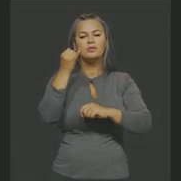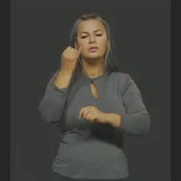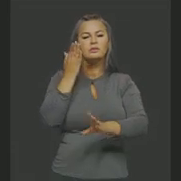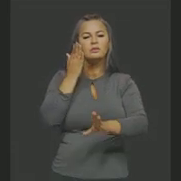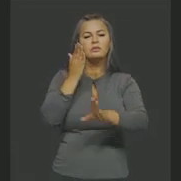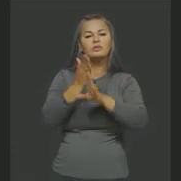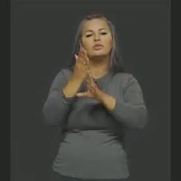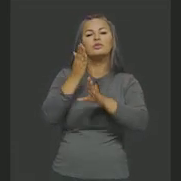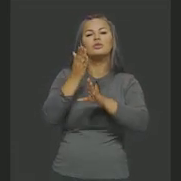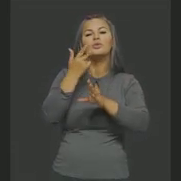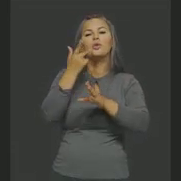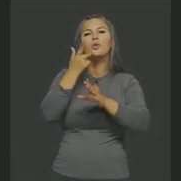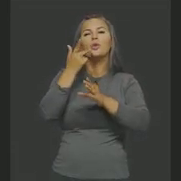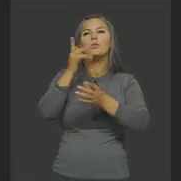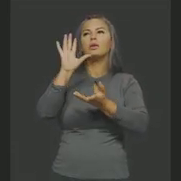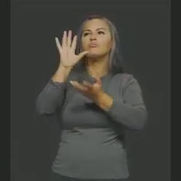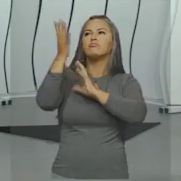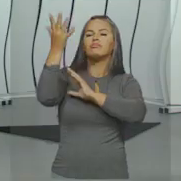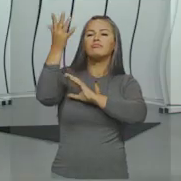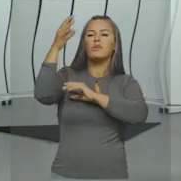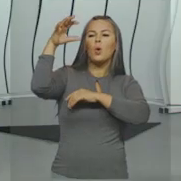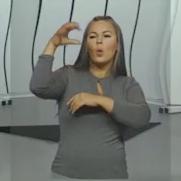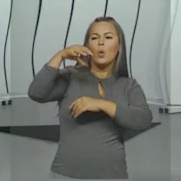possamos fazer previsões de tempo.